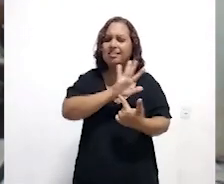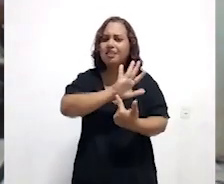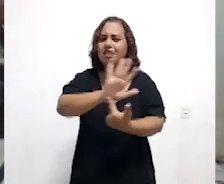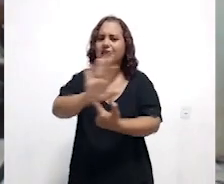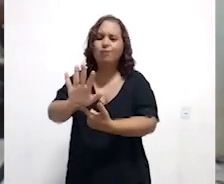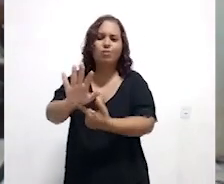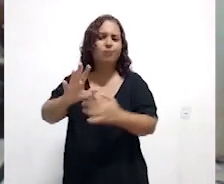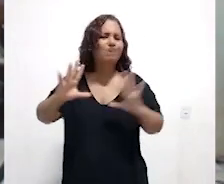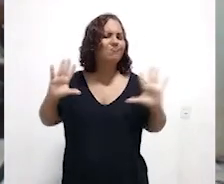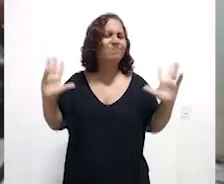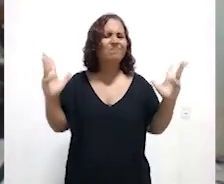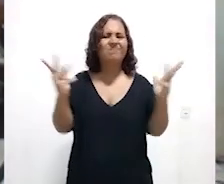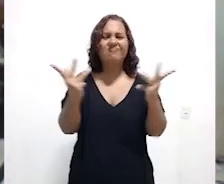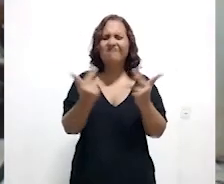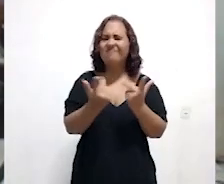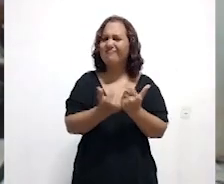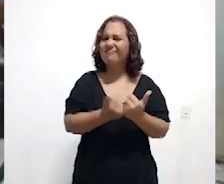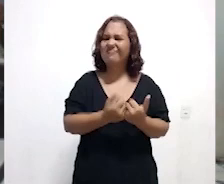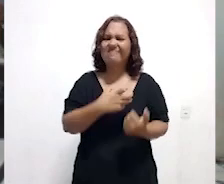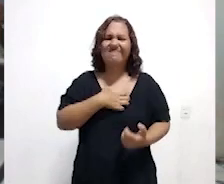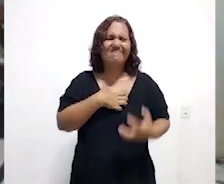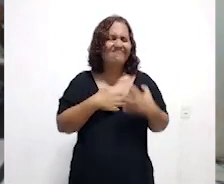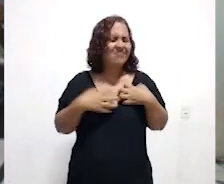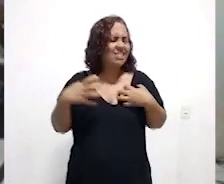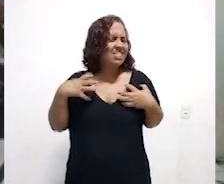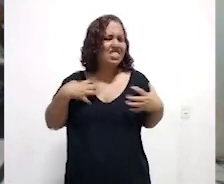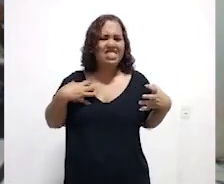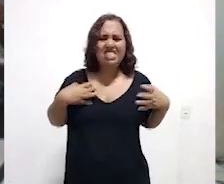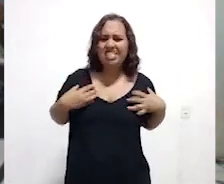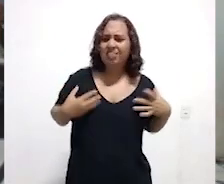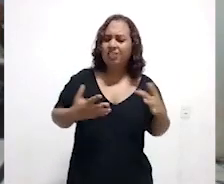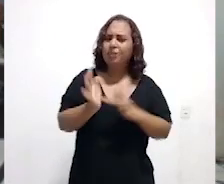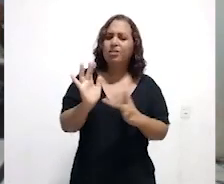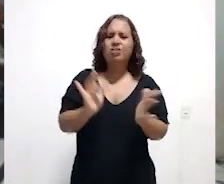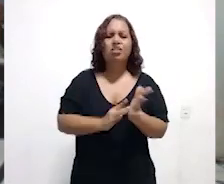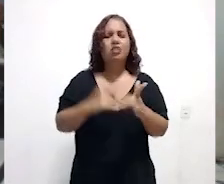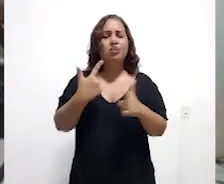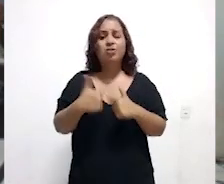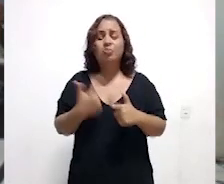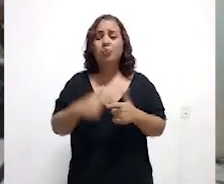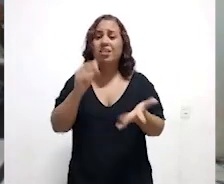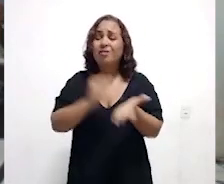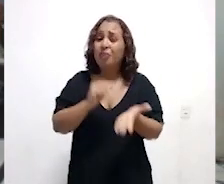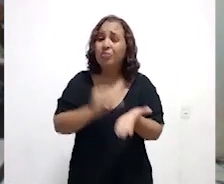a indignação de Jesus pela incredulidade de sua